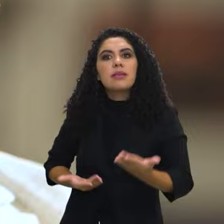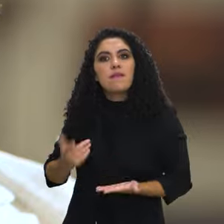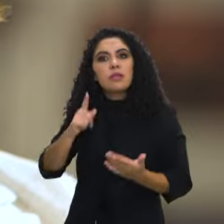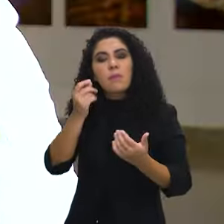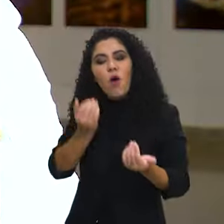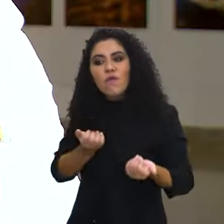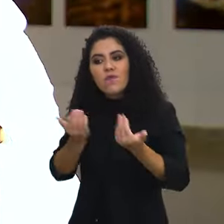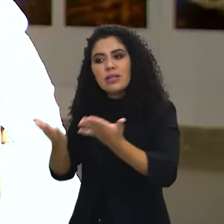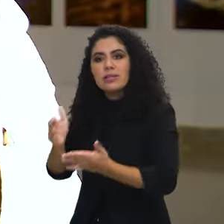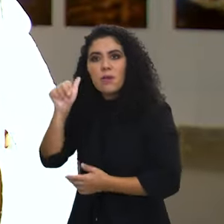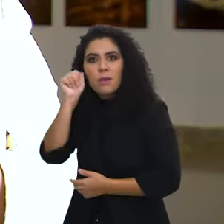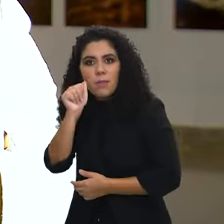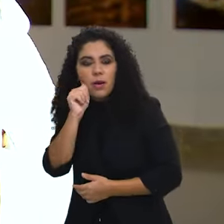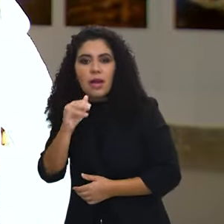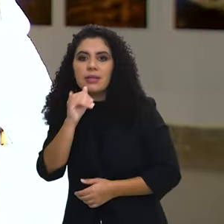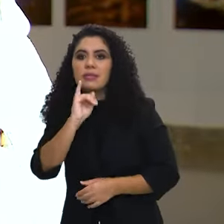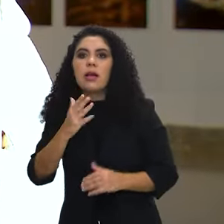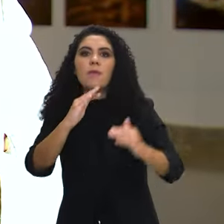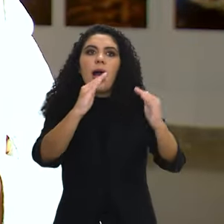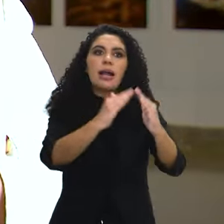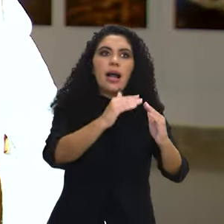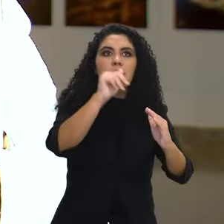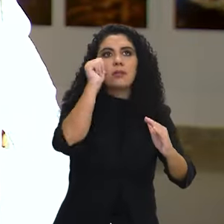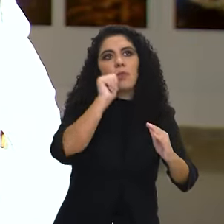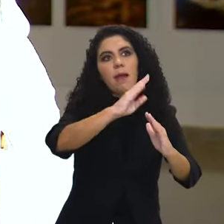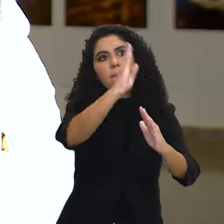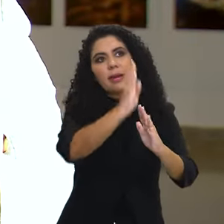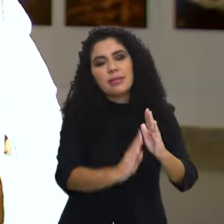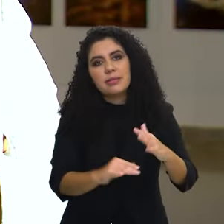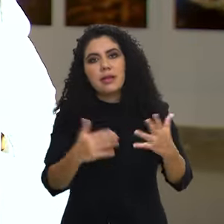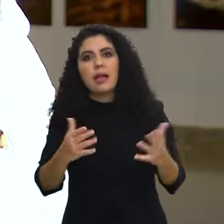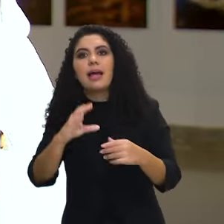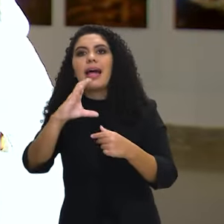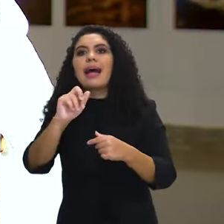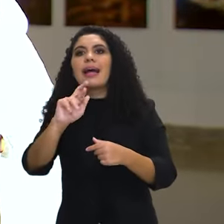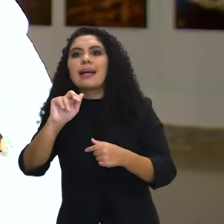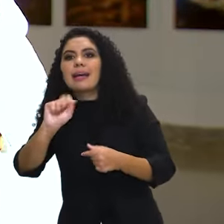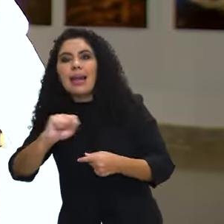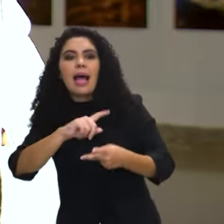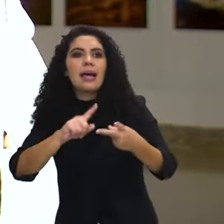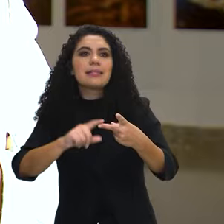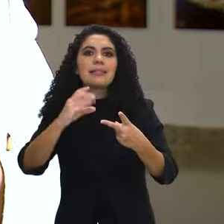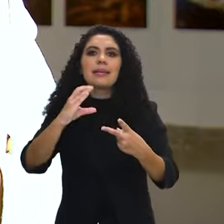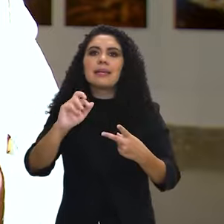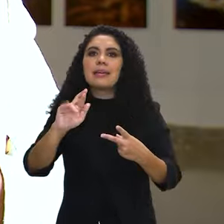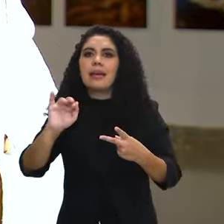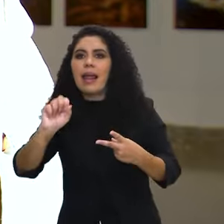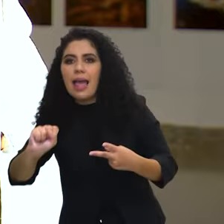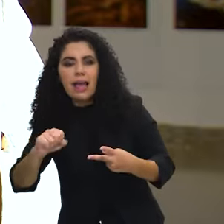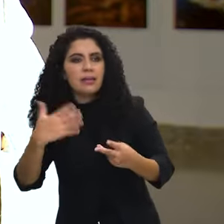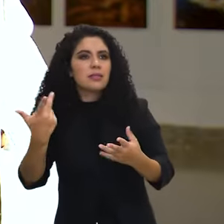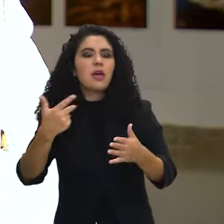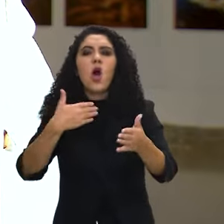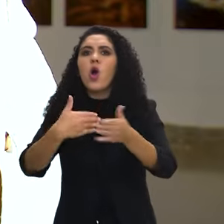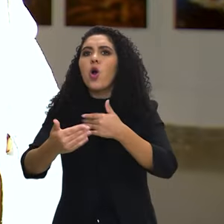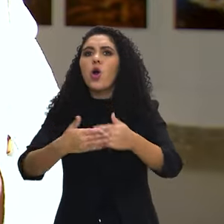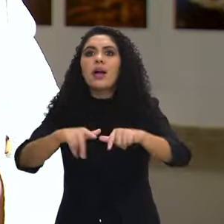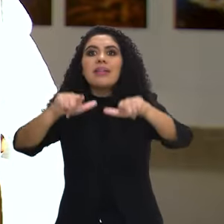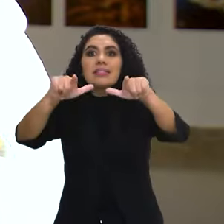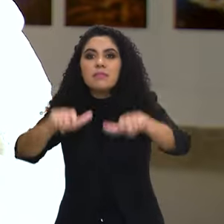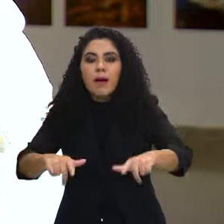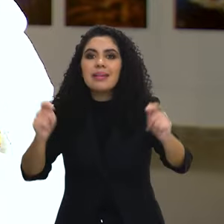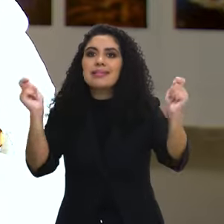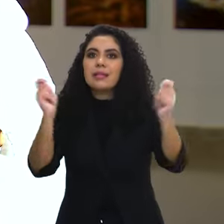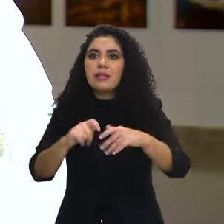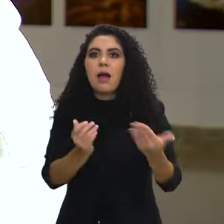aquela mulher um centro de referência uma casa da mulher brasileira um Cras um creas qualquer espaço que tenha